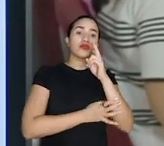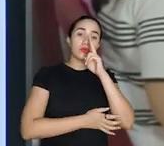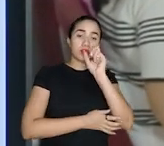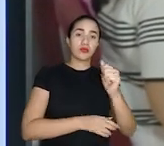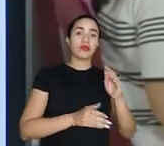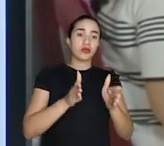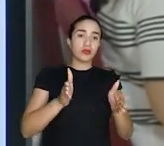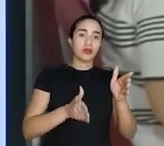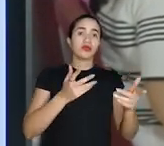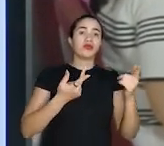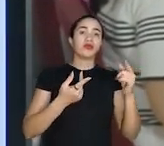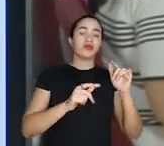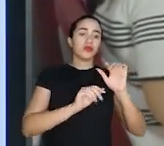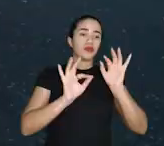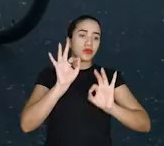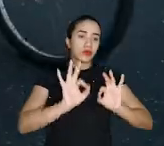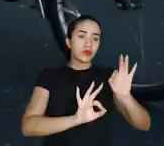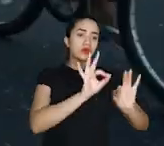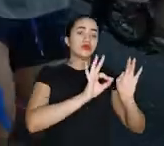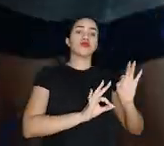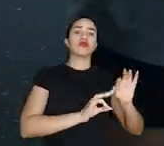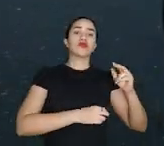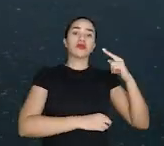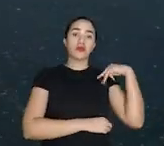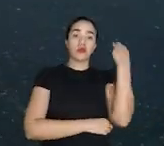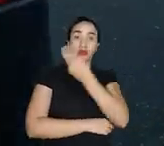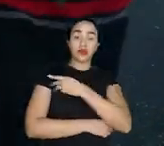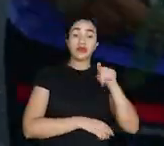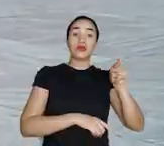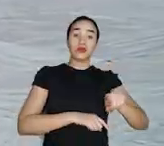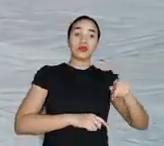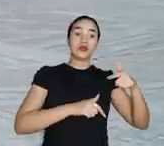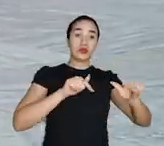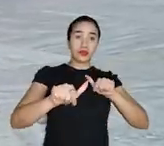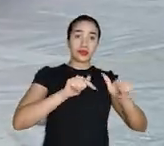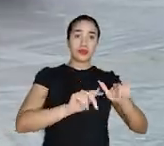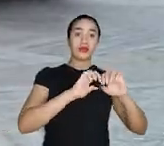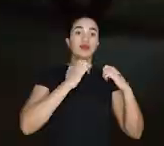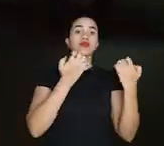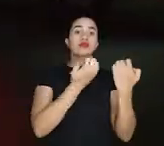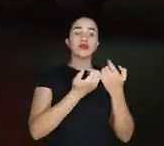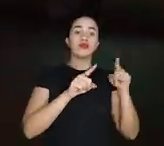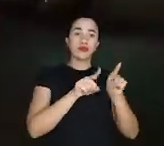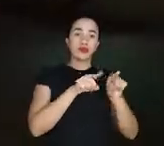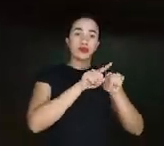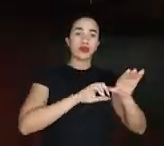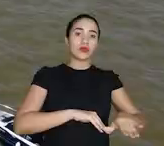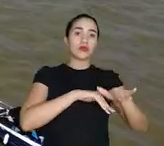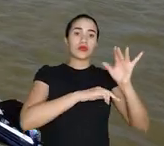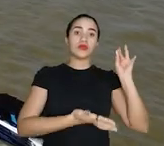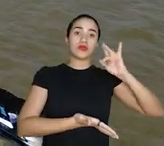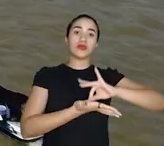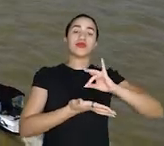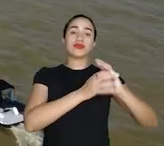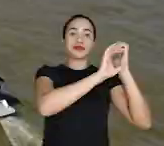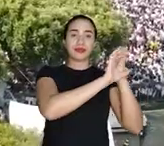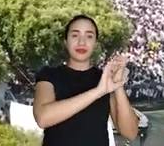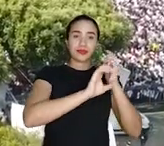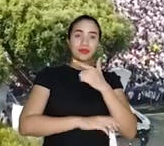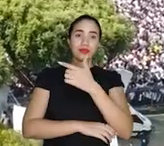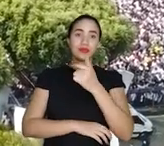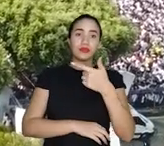de segurança durante a quadra Nazarena. São mais de 12 mil servidores que vão atuar nos eventos e romarias oficiais do